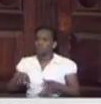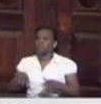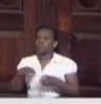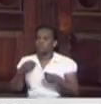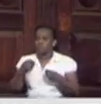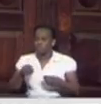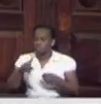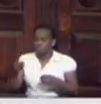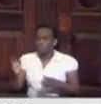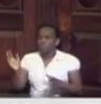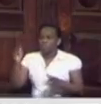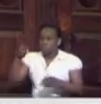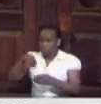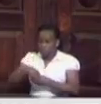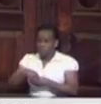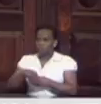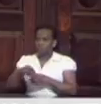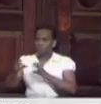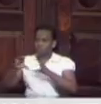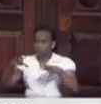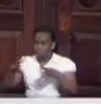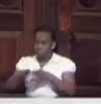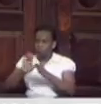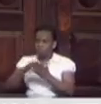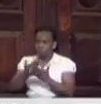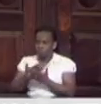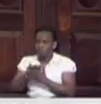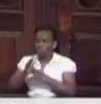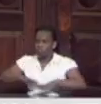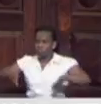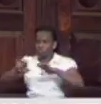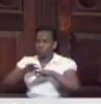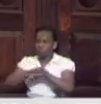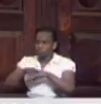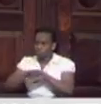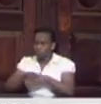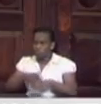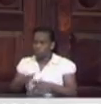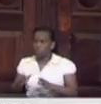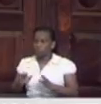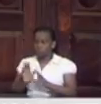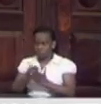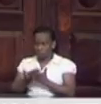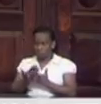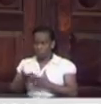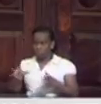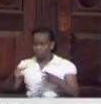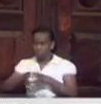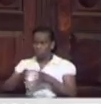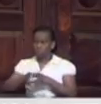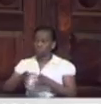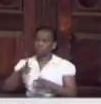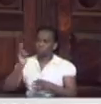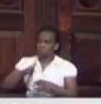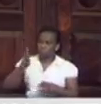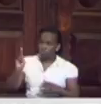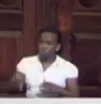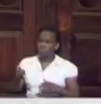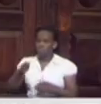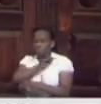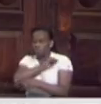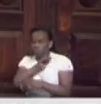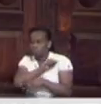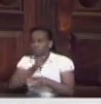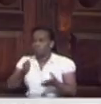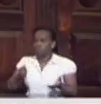possam sentar, e sim com a comunidade acadêmica de uma maneira geral, gente da comunidade escolar, isso o corpo discente, o corpo docente,